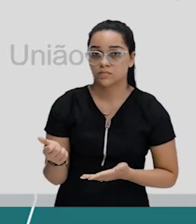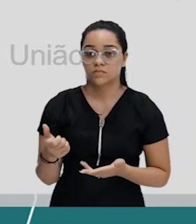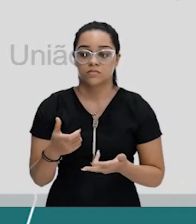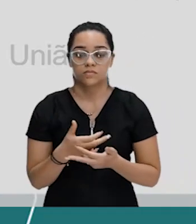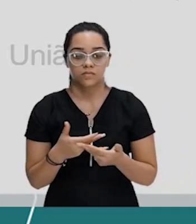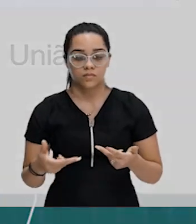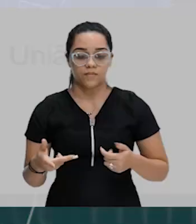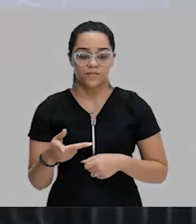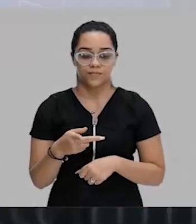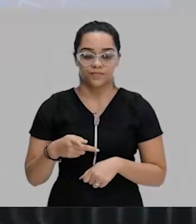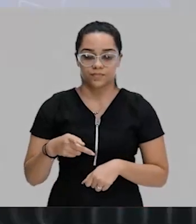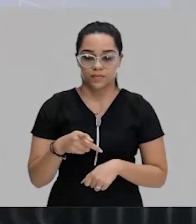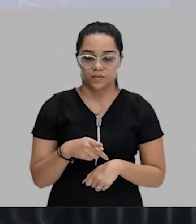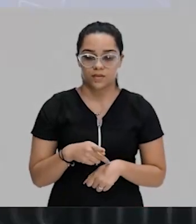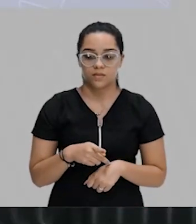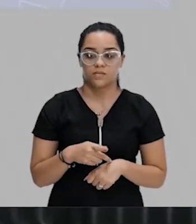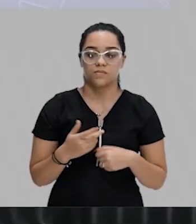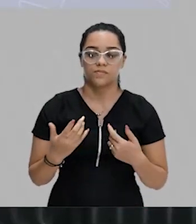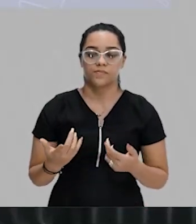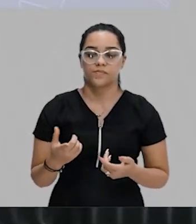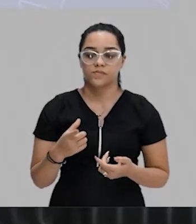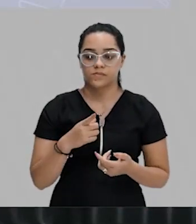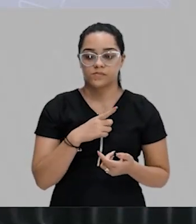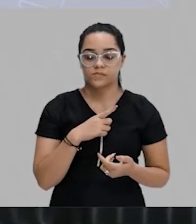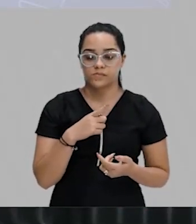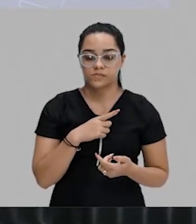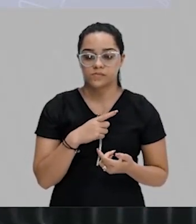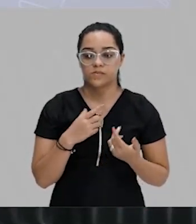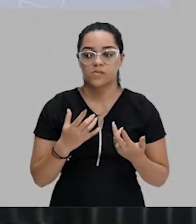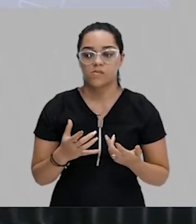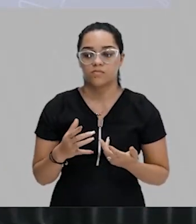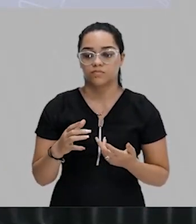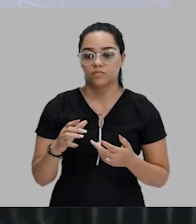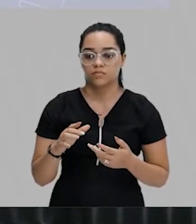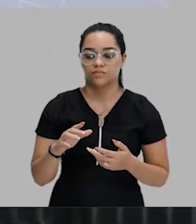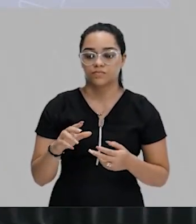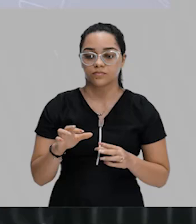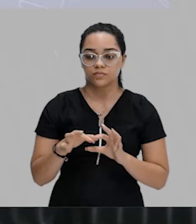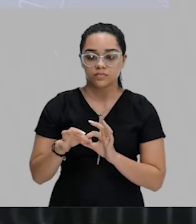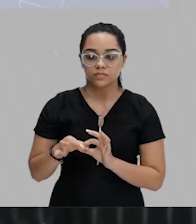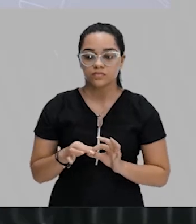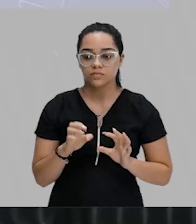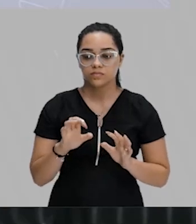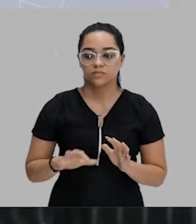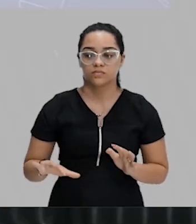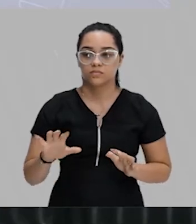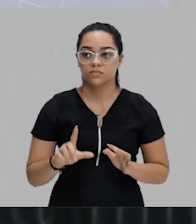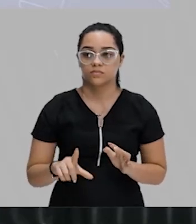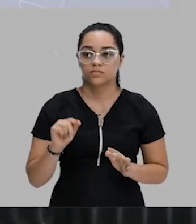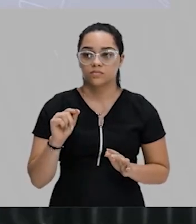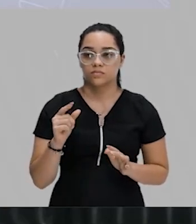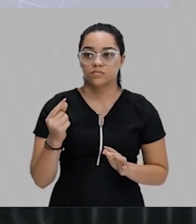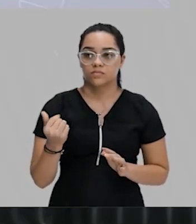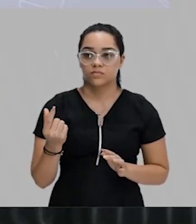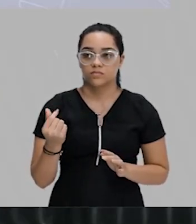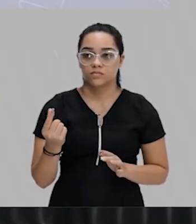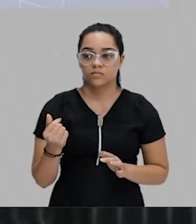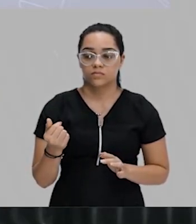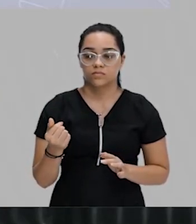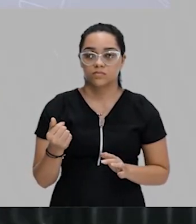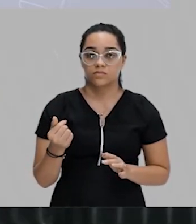maioria dos países que faziam parte da União Europeia adotaram o euro como moeda